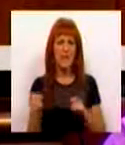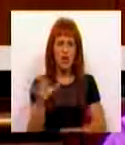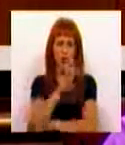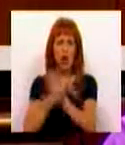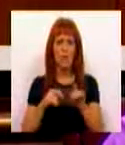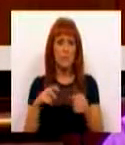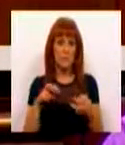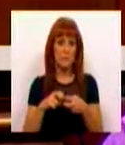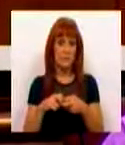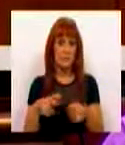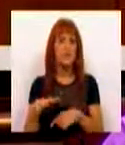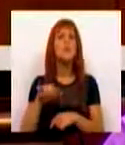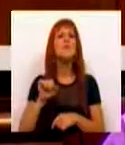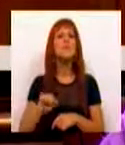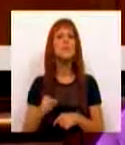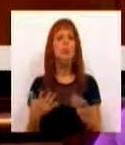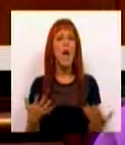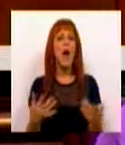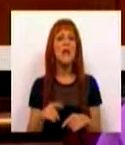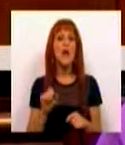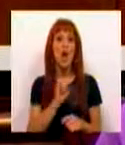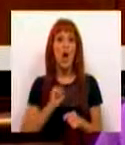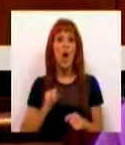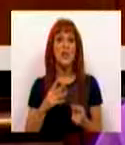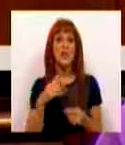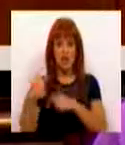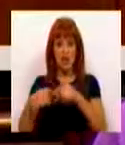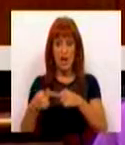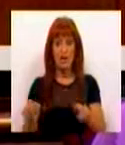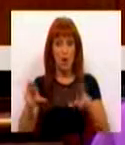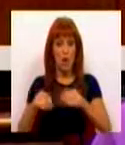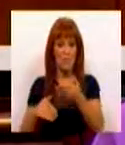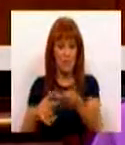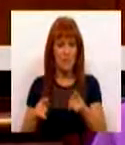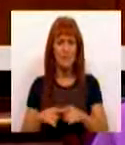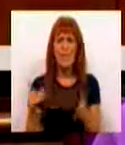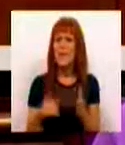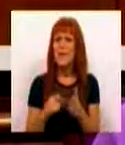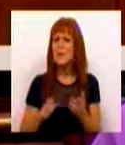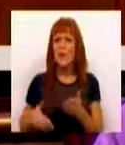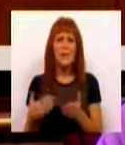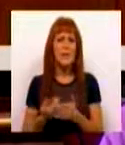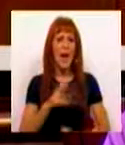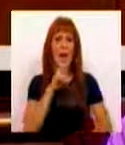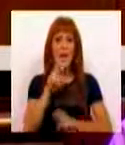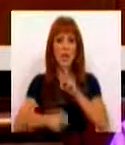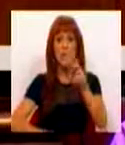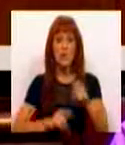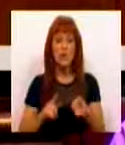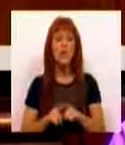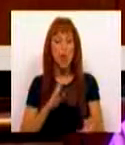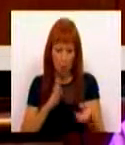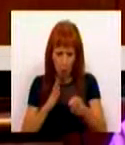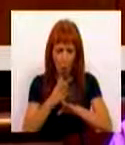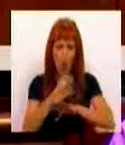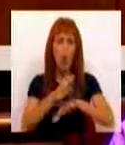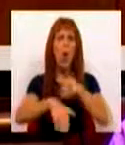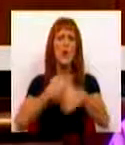europeu a situação em que se encontram as novas gerações e a necessidade de dar resposta, de dar